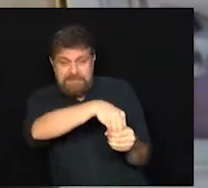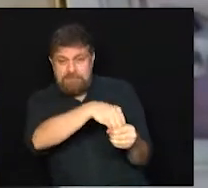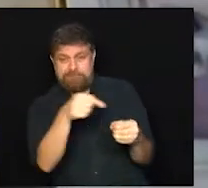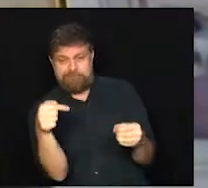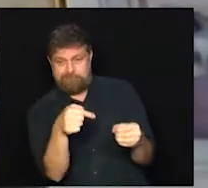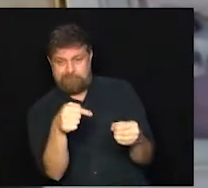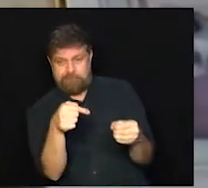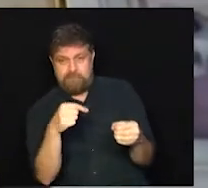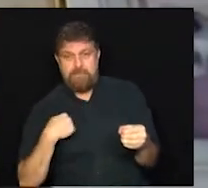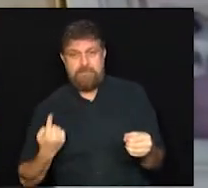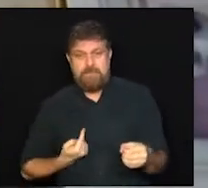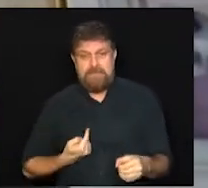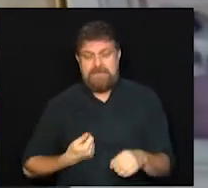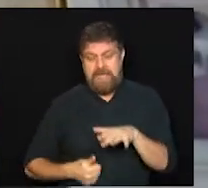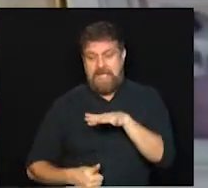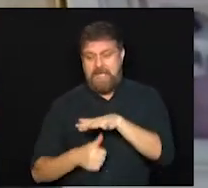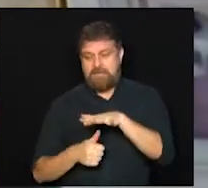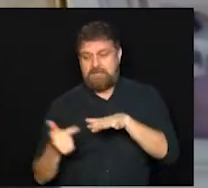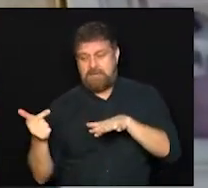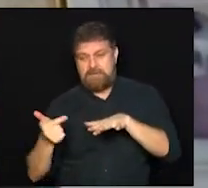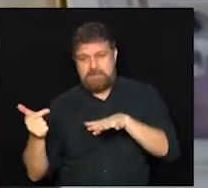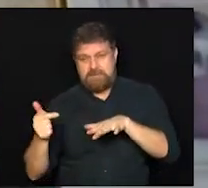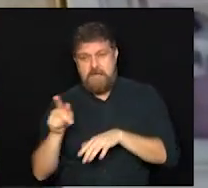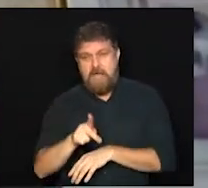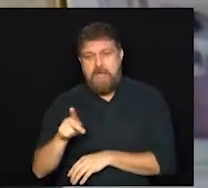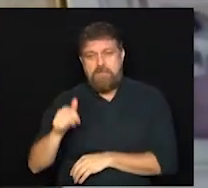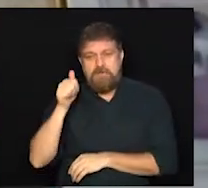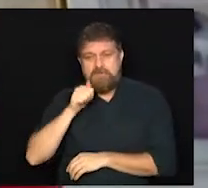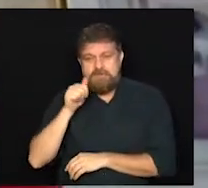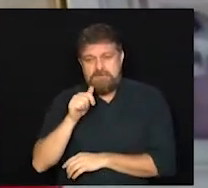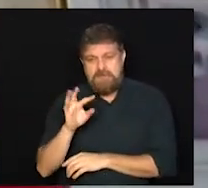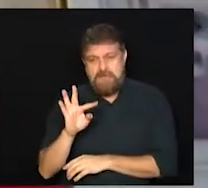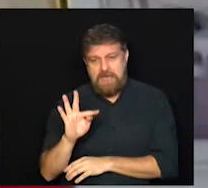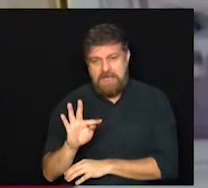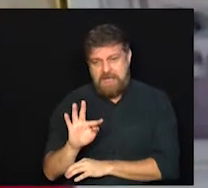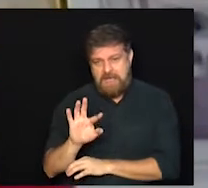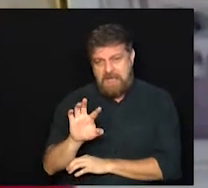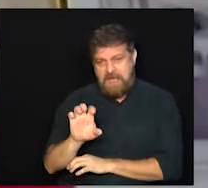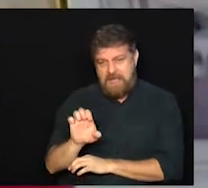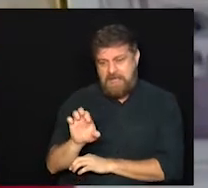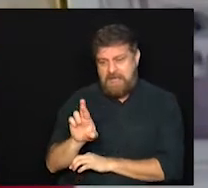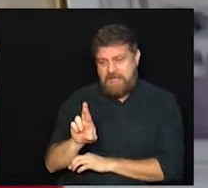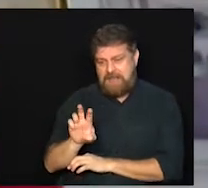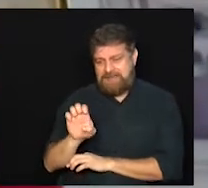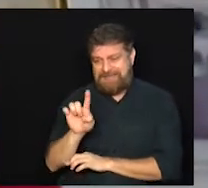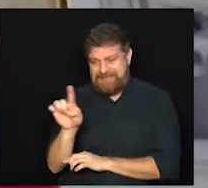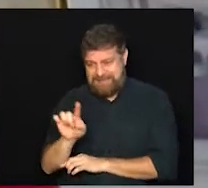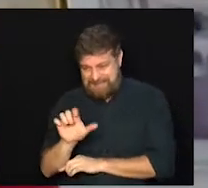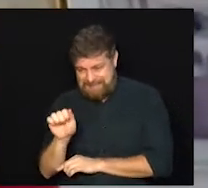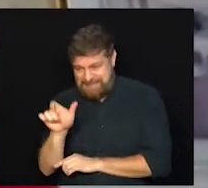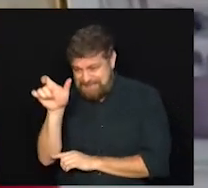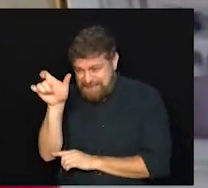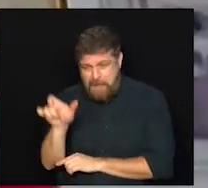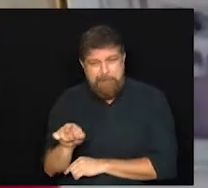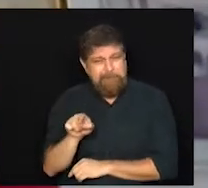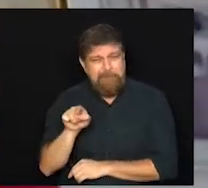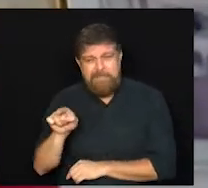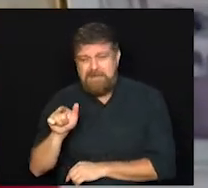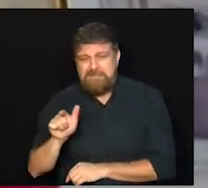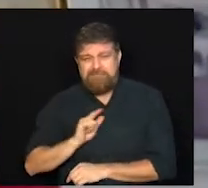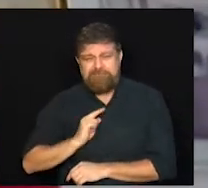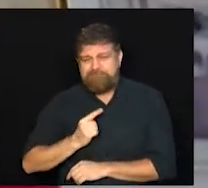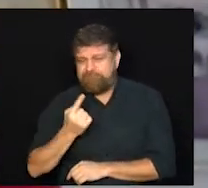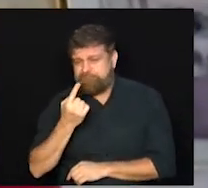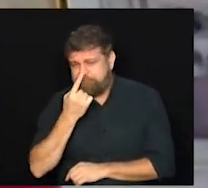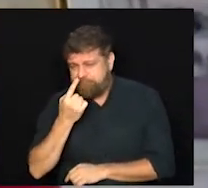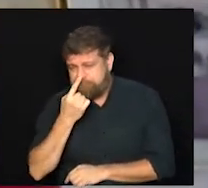Entretanto, a nossa vice-reitora, a professora Tereza Atvars, ela é uma pessoa bastante sintonizada